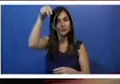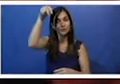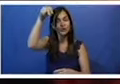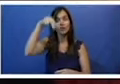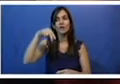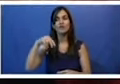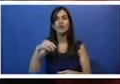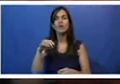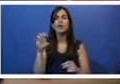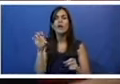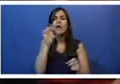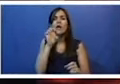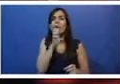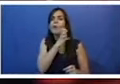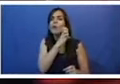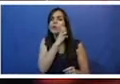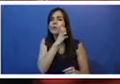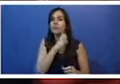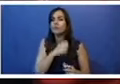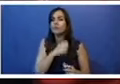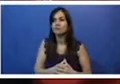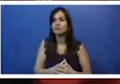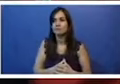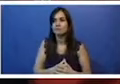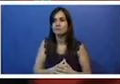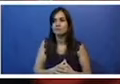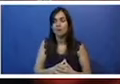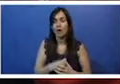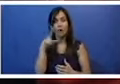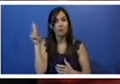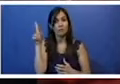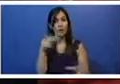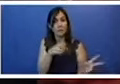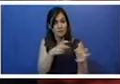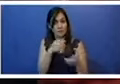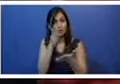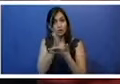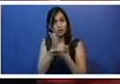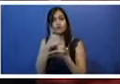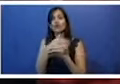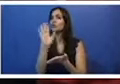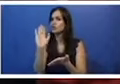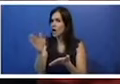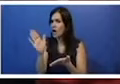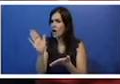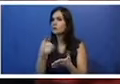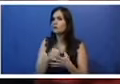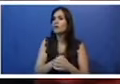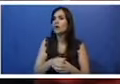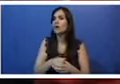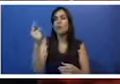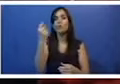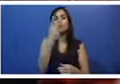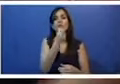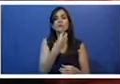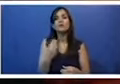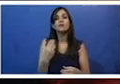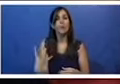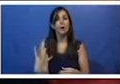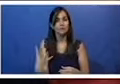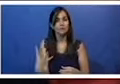Equador percebam que a já está dividido aqui em quantas partes 1 2 3